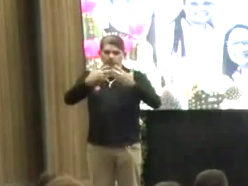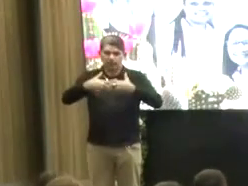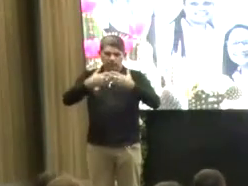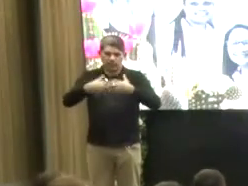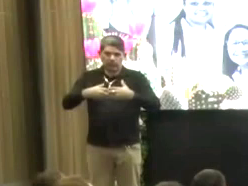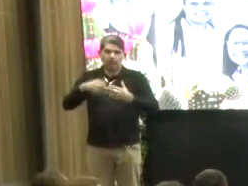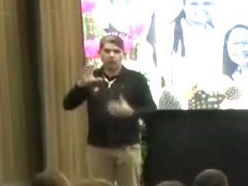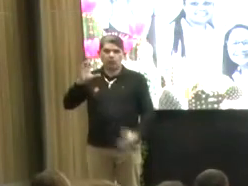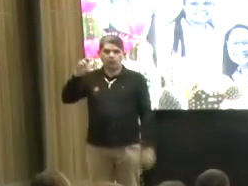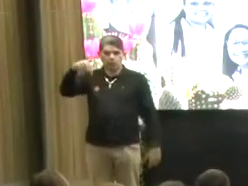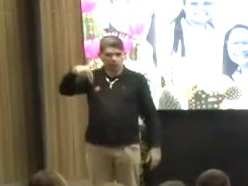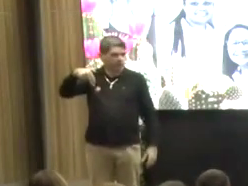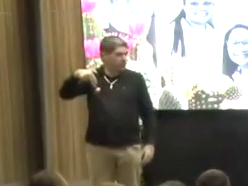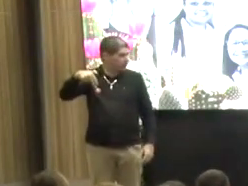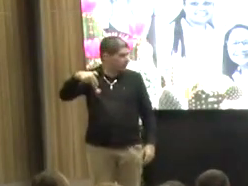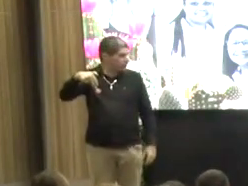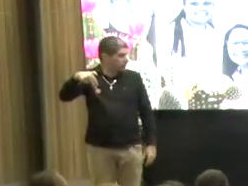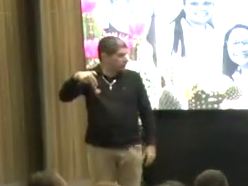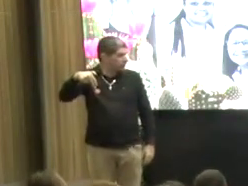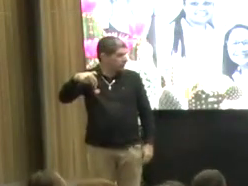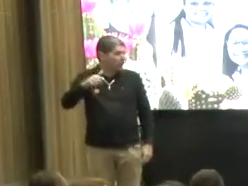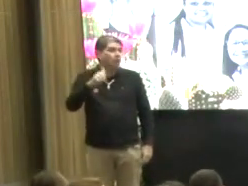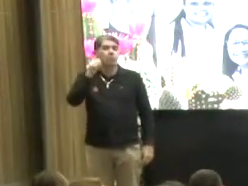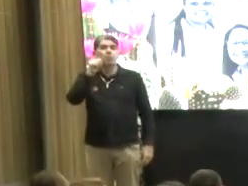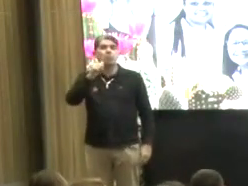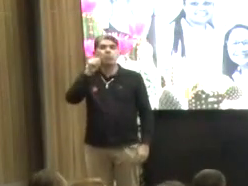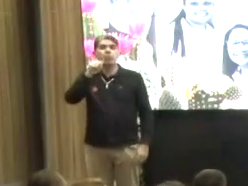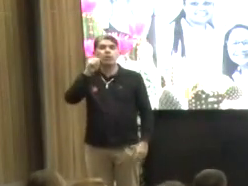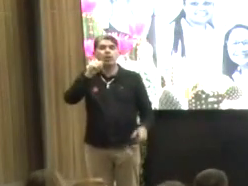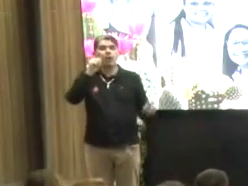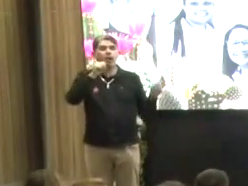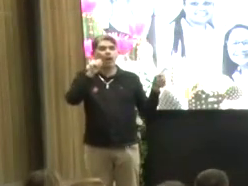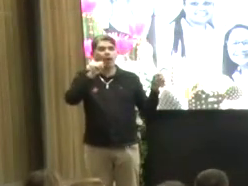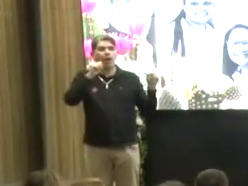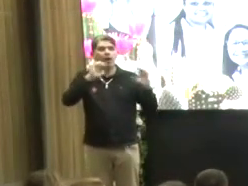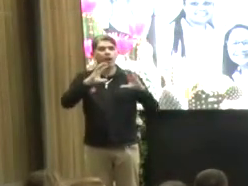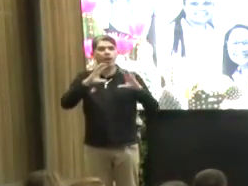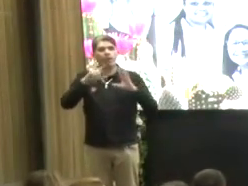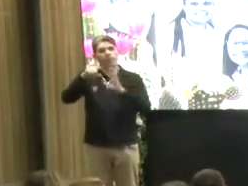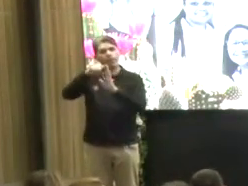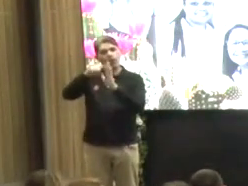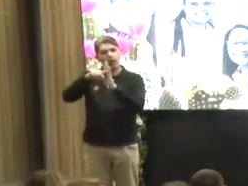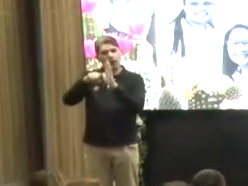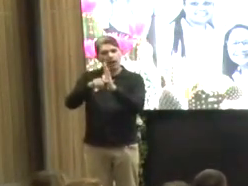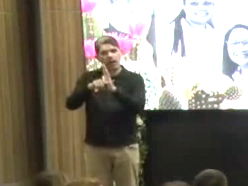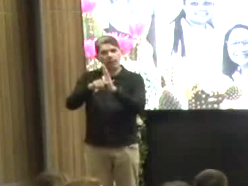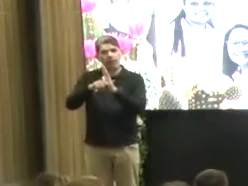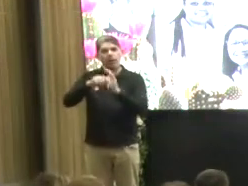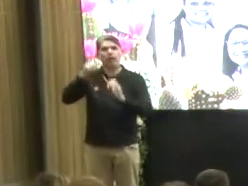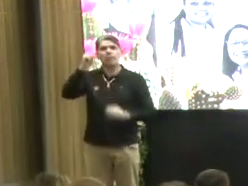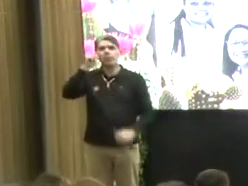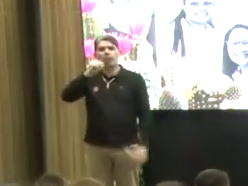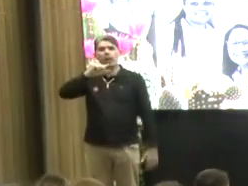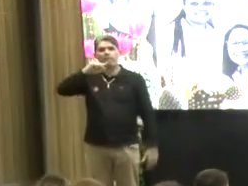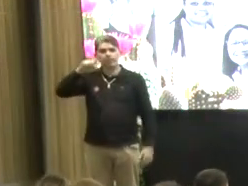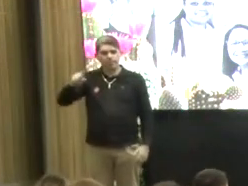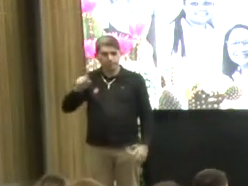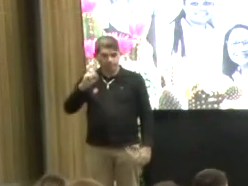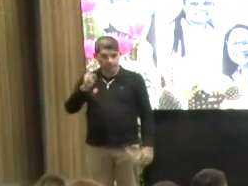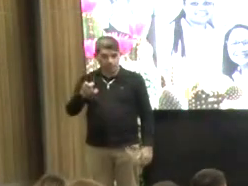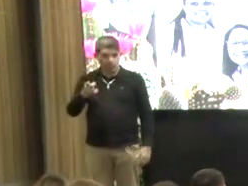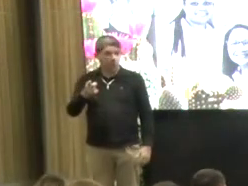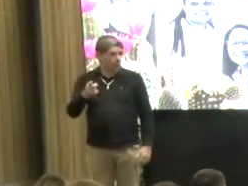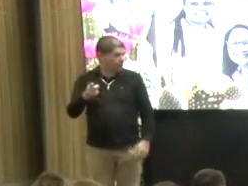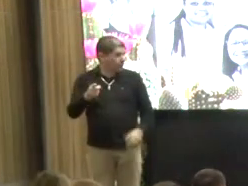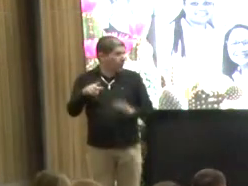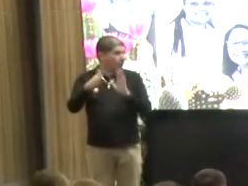certo? E aí são mulheres do programa Mulheres 1000, que o IFRN tem como proposta